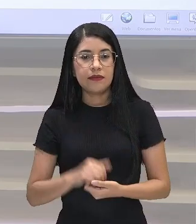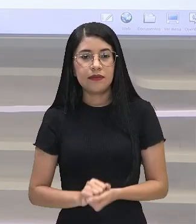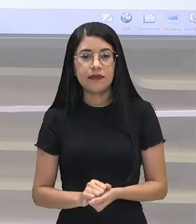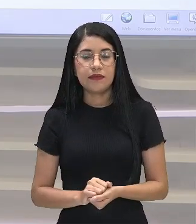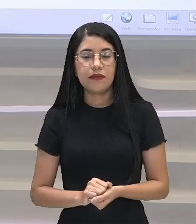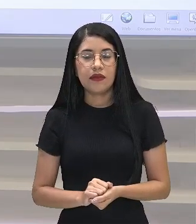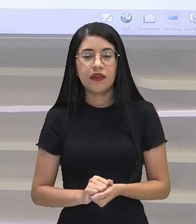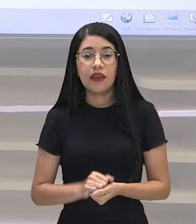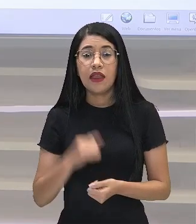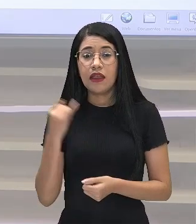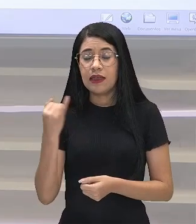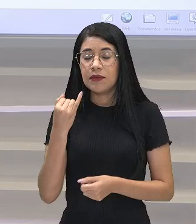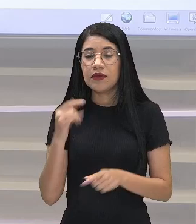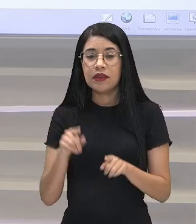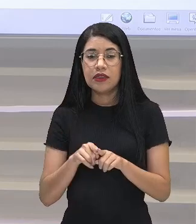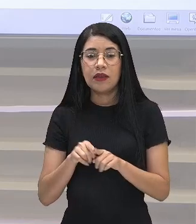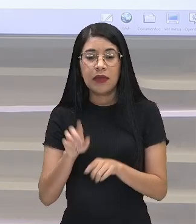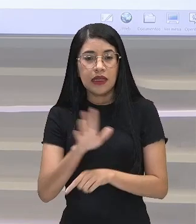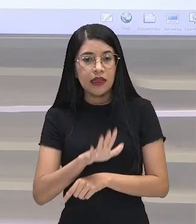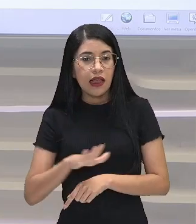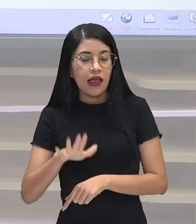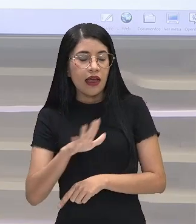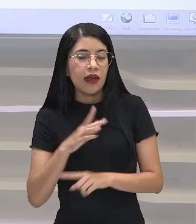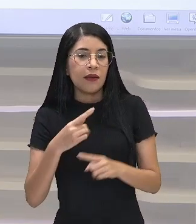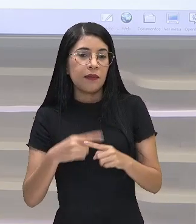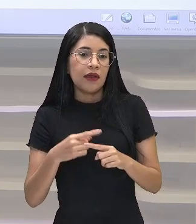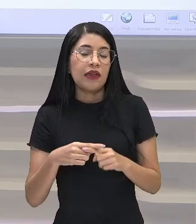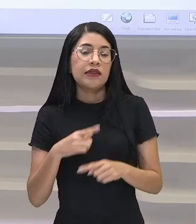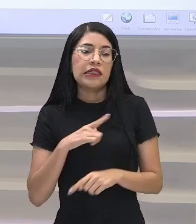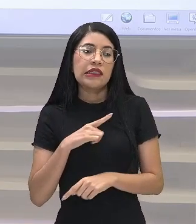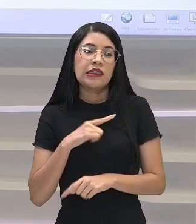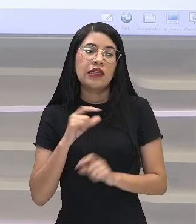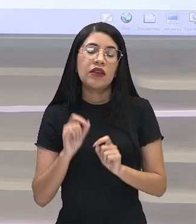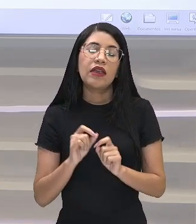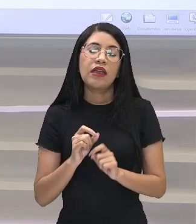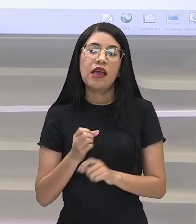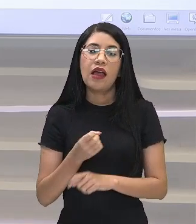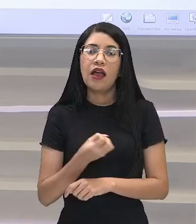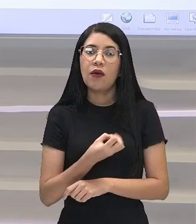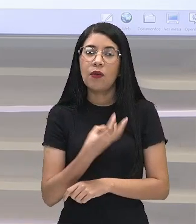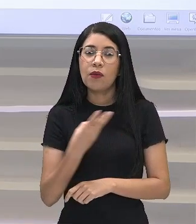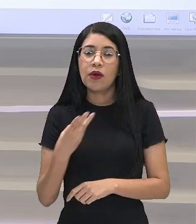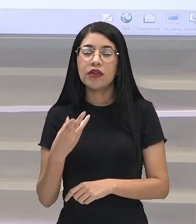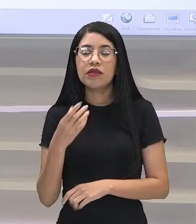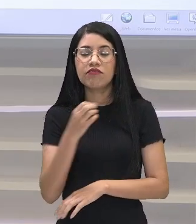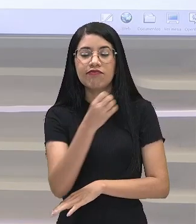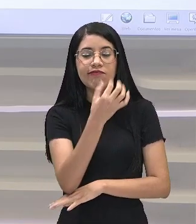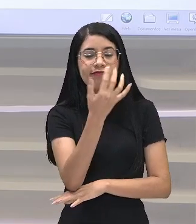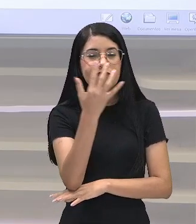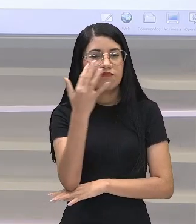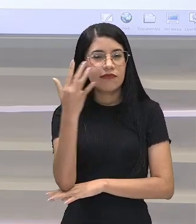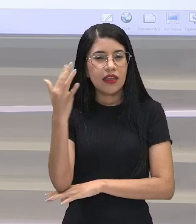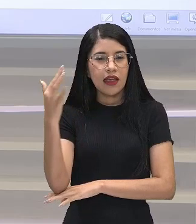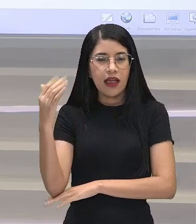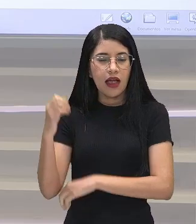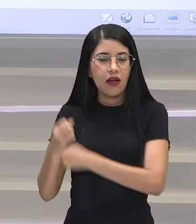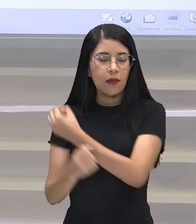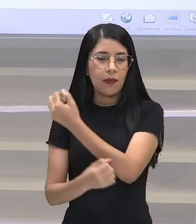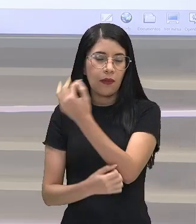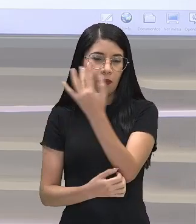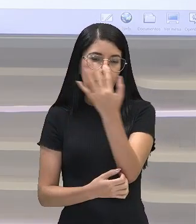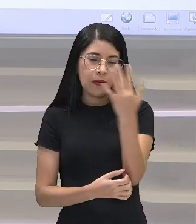muito importante na nossa região? Porque a gente tem uma grande quantidade de árvores. Essas